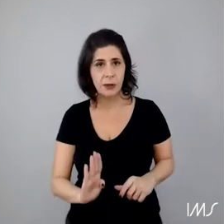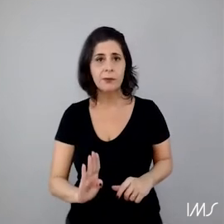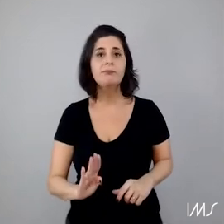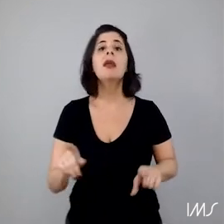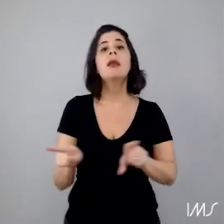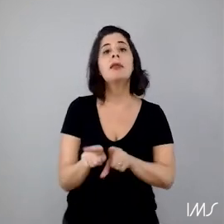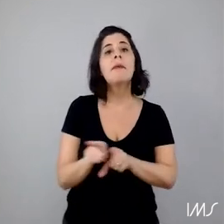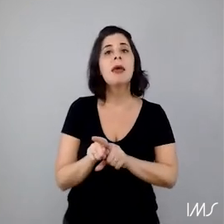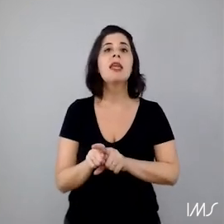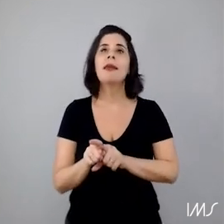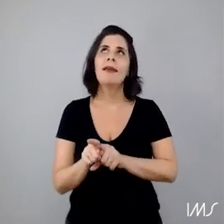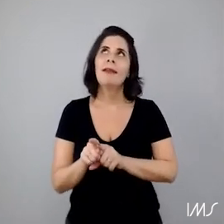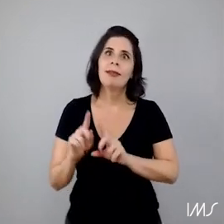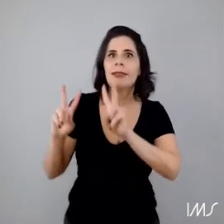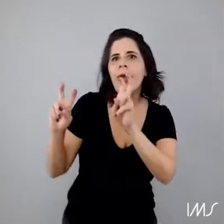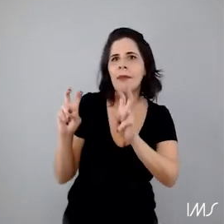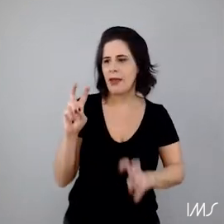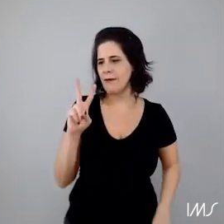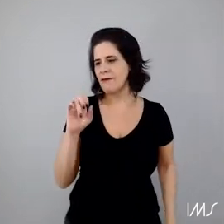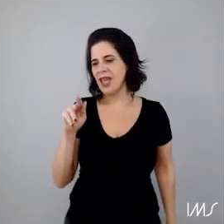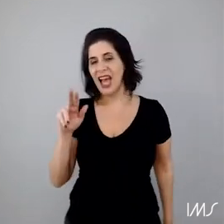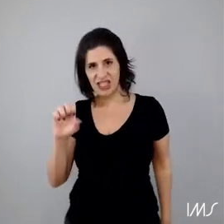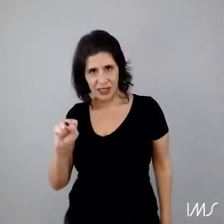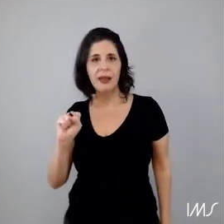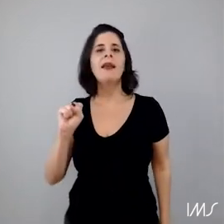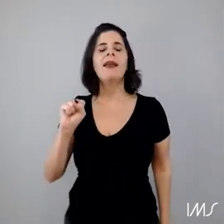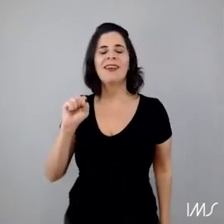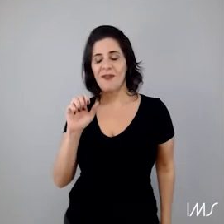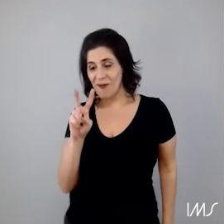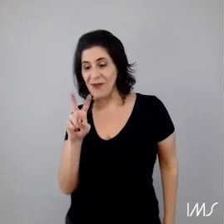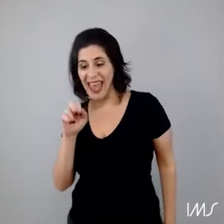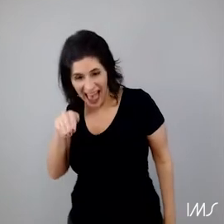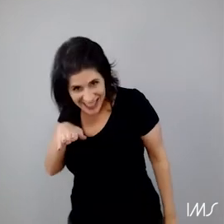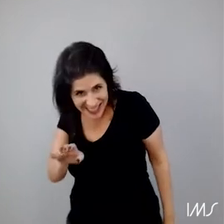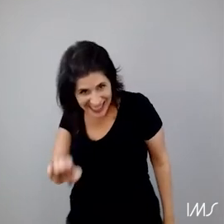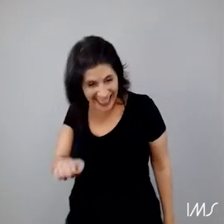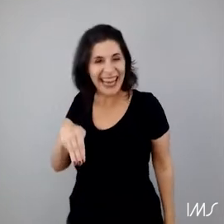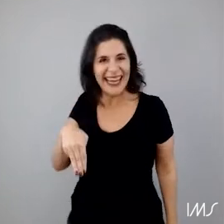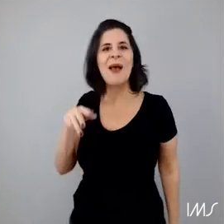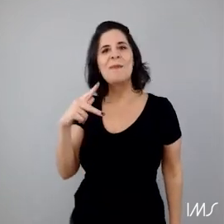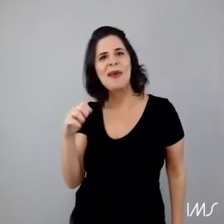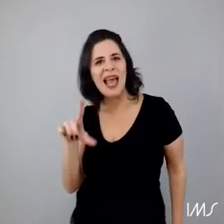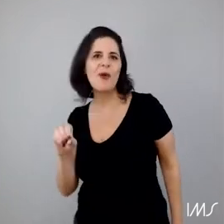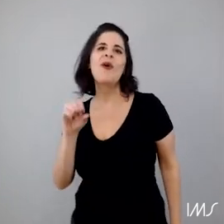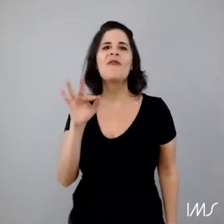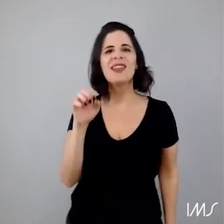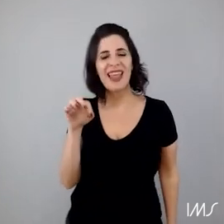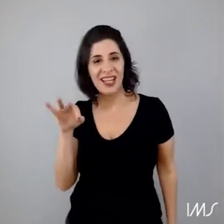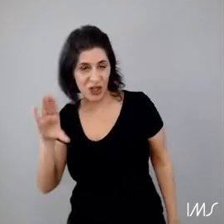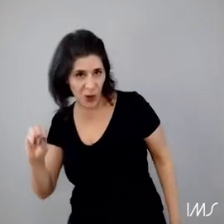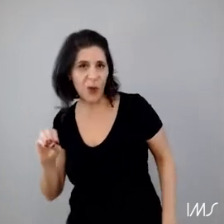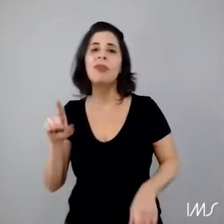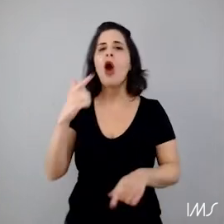não só, como Viagem pelo Fantástico, Hercule Florence, A Descoberta Isolada da Fotografia no Brasil, Fotografia